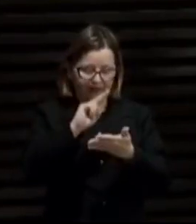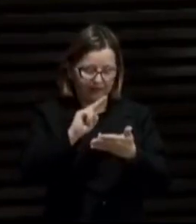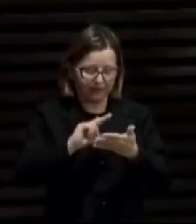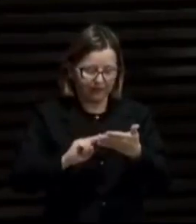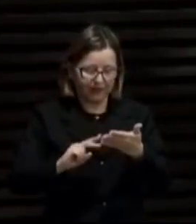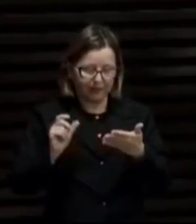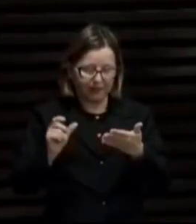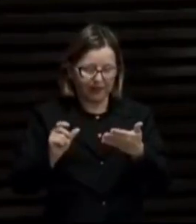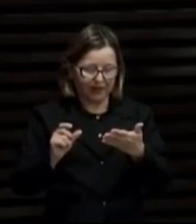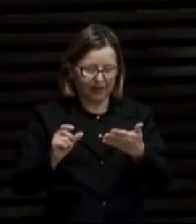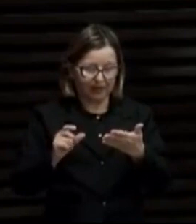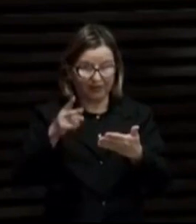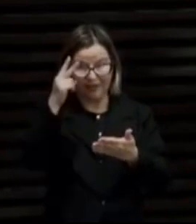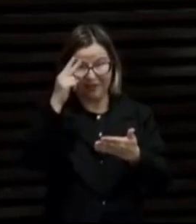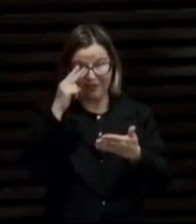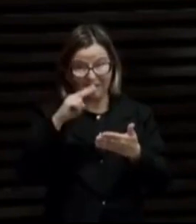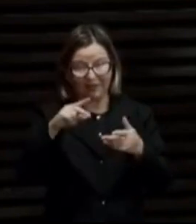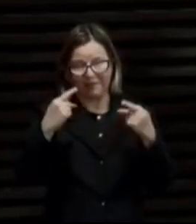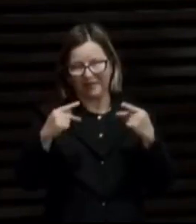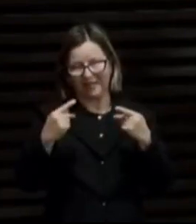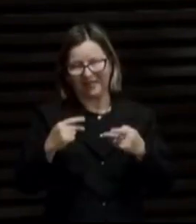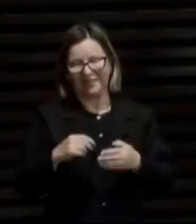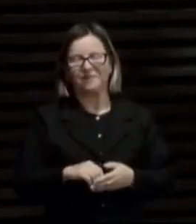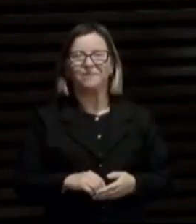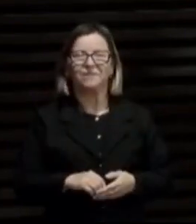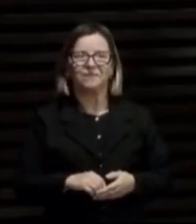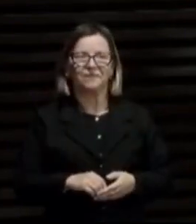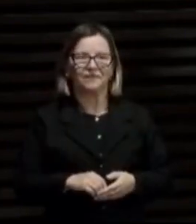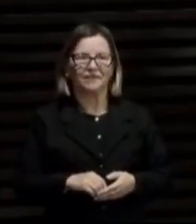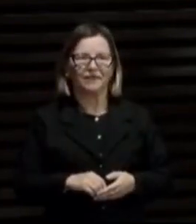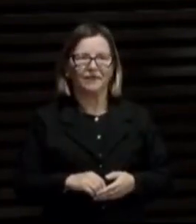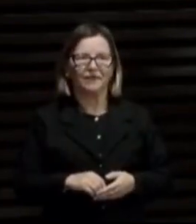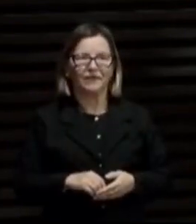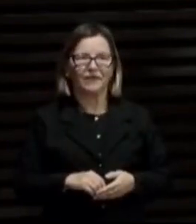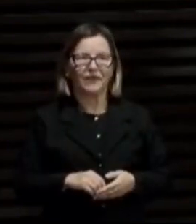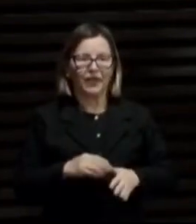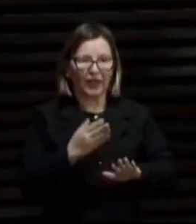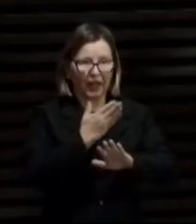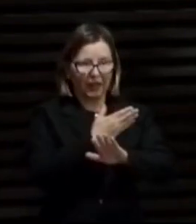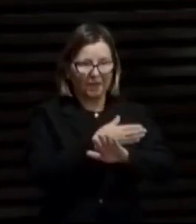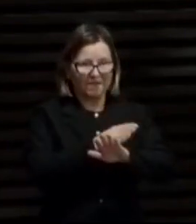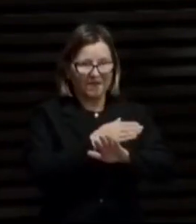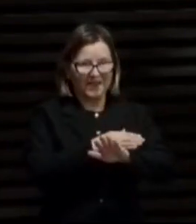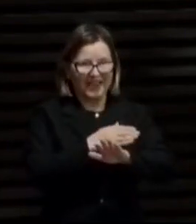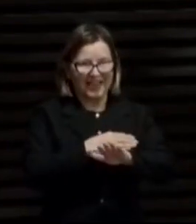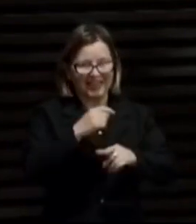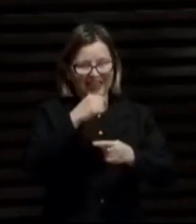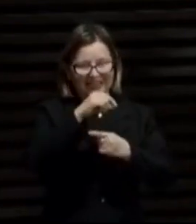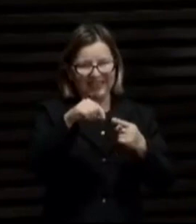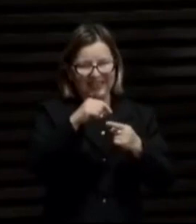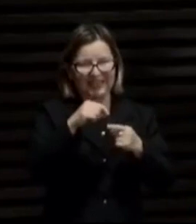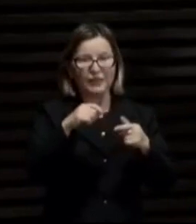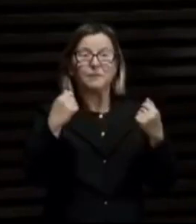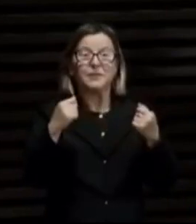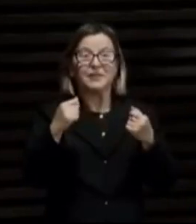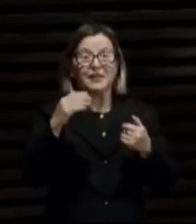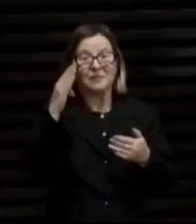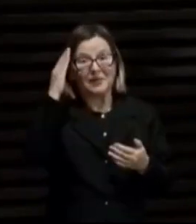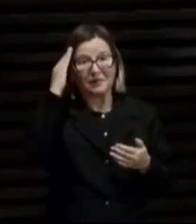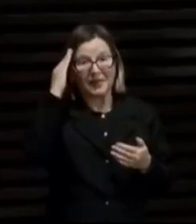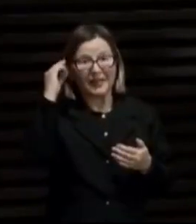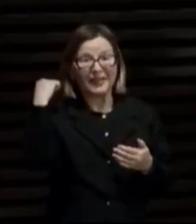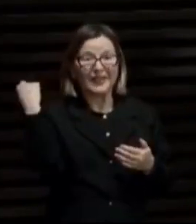E outra prática da santidade, meu irmão, nós precisamos de saber que nós somos aceitos por Deus, por meio de